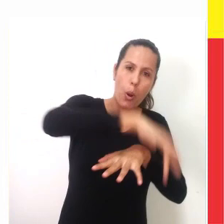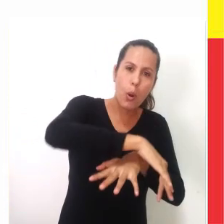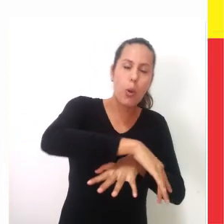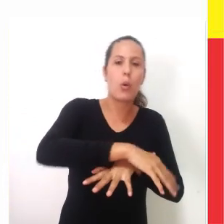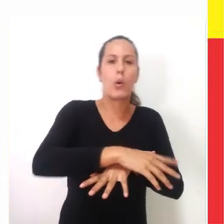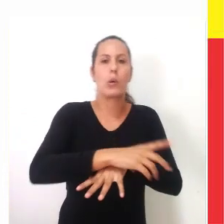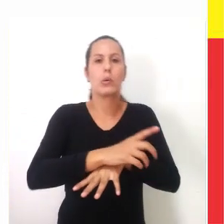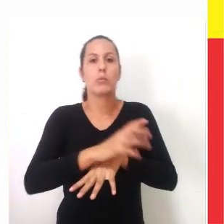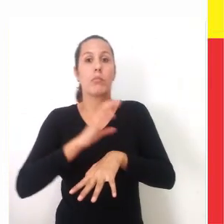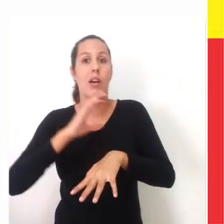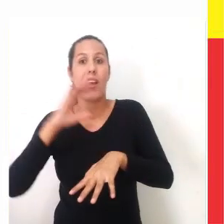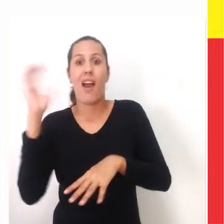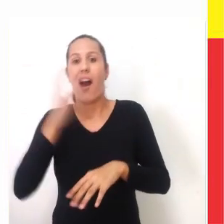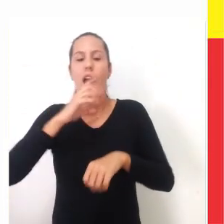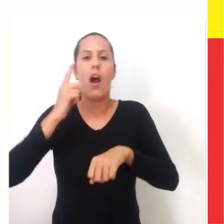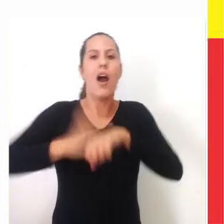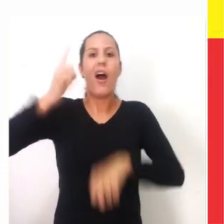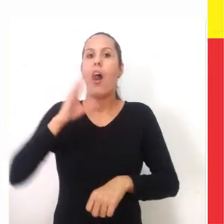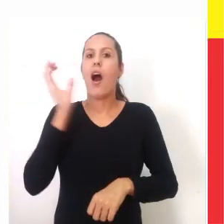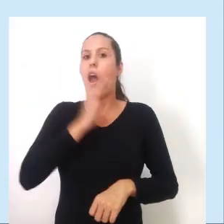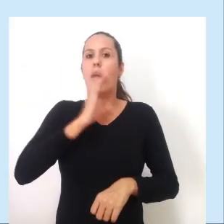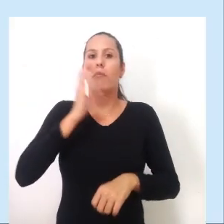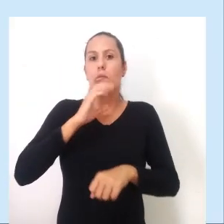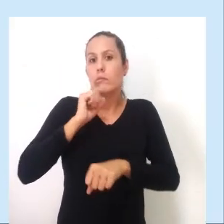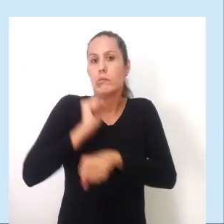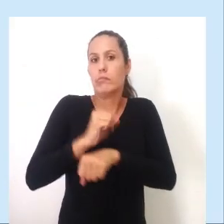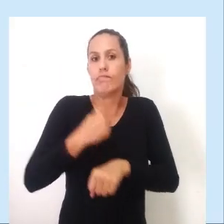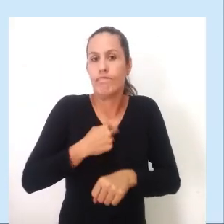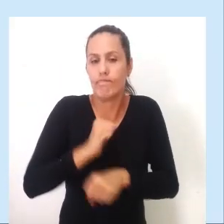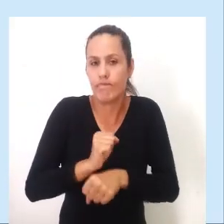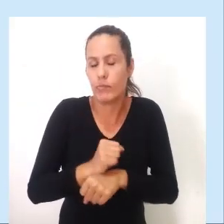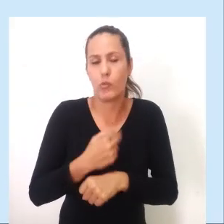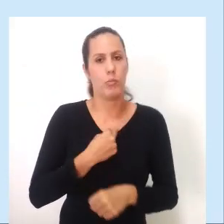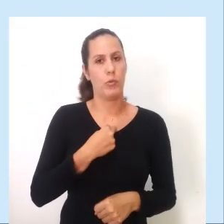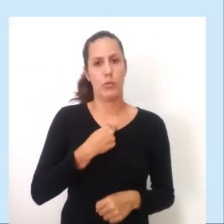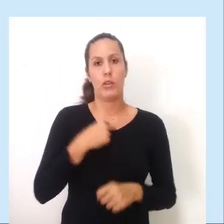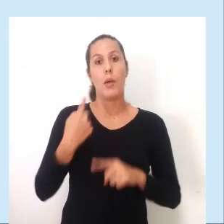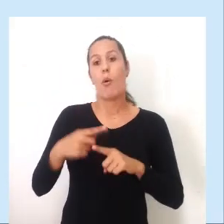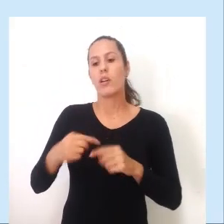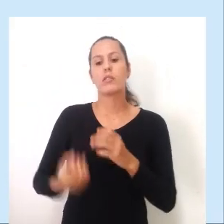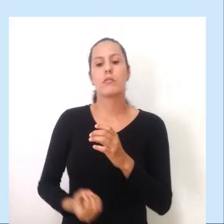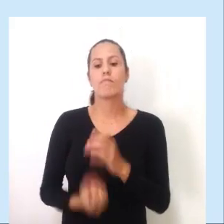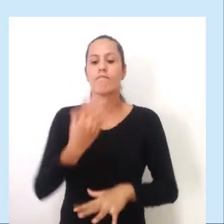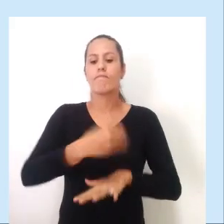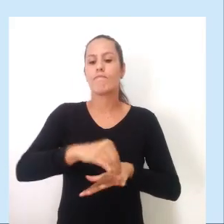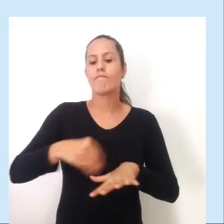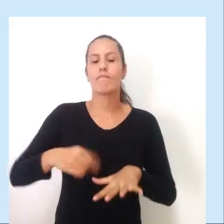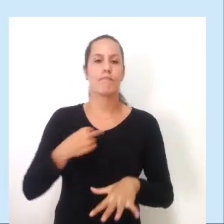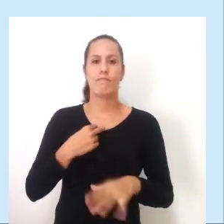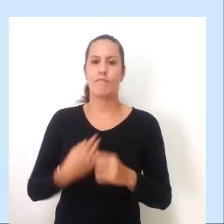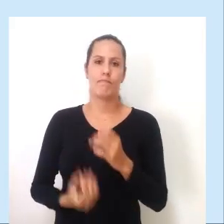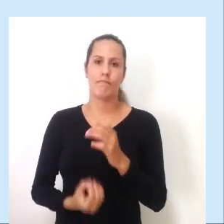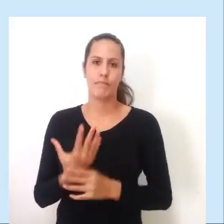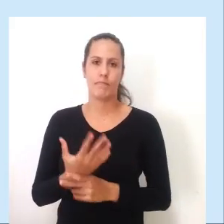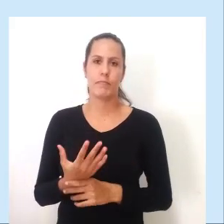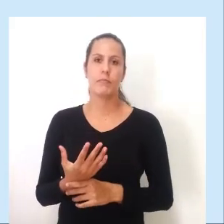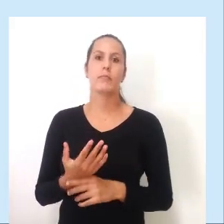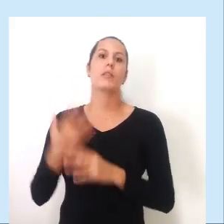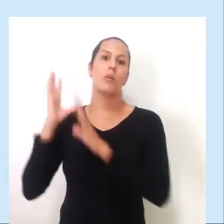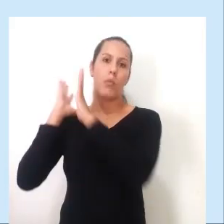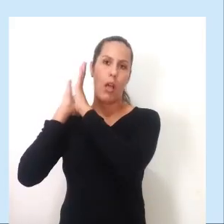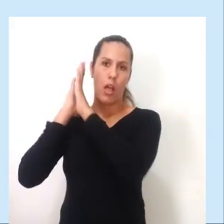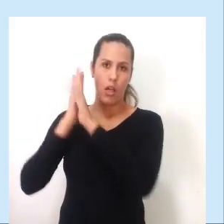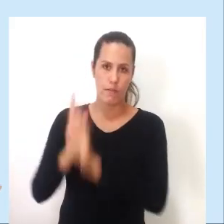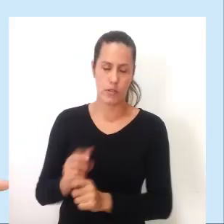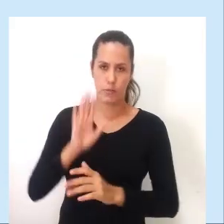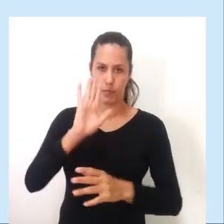sedimentos muito acelerados. Não podemos esperar, senão fósseis não são formados. Revisando,